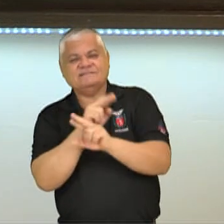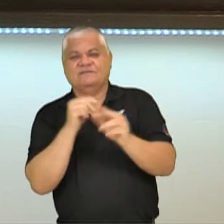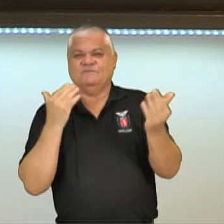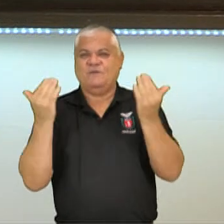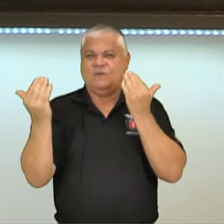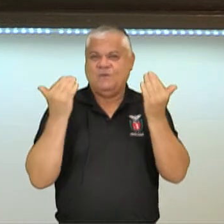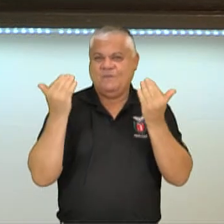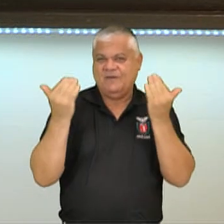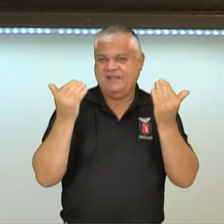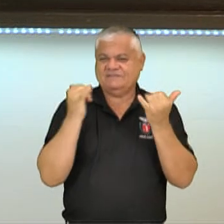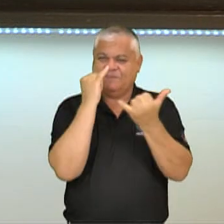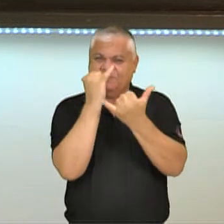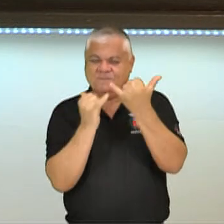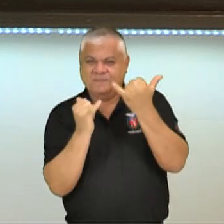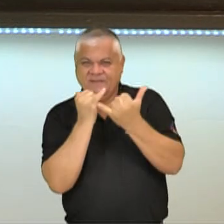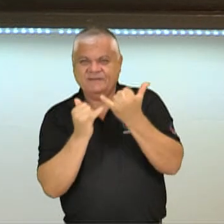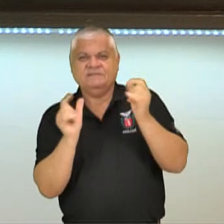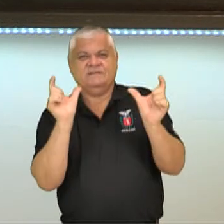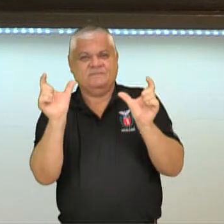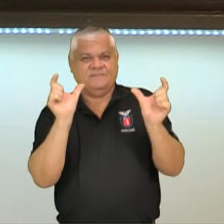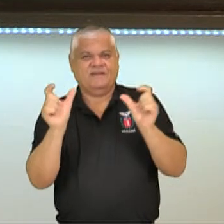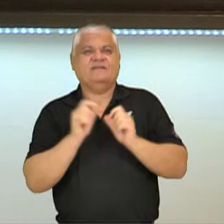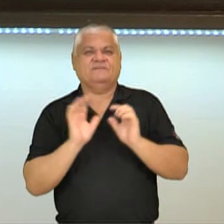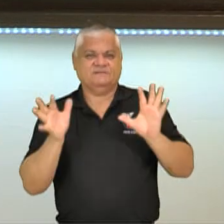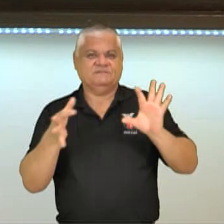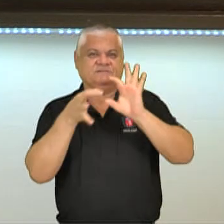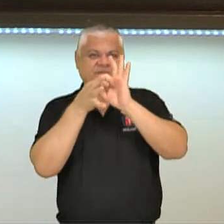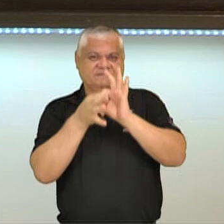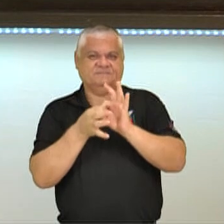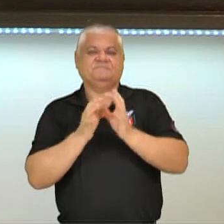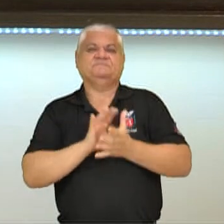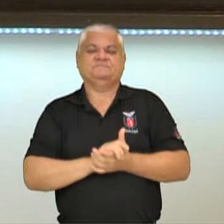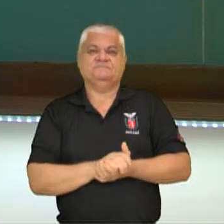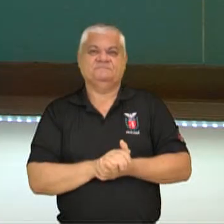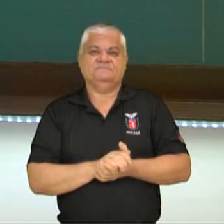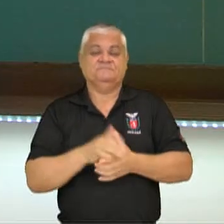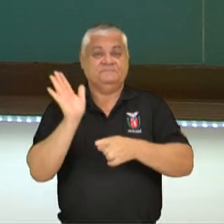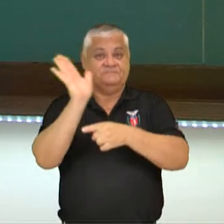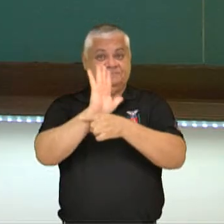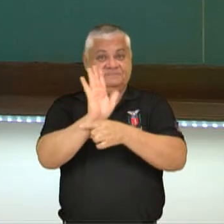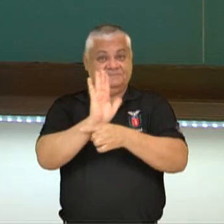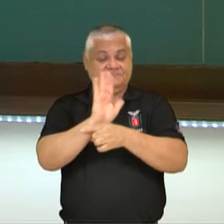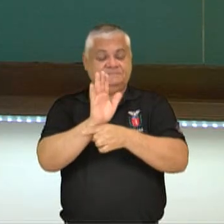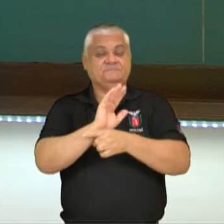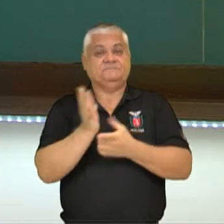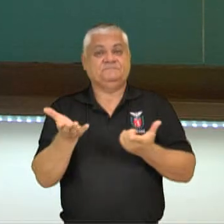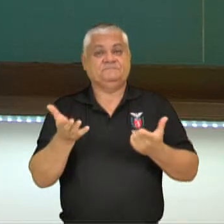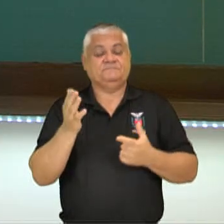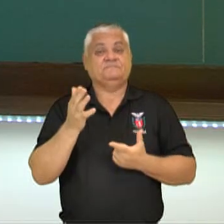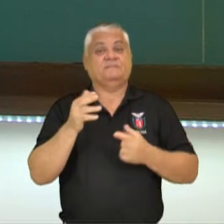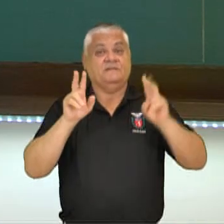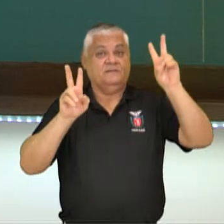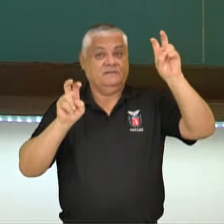analogia ou semelhança pela qual se criam novos significados. Nesse vídeo,